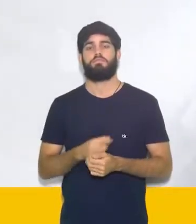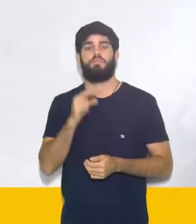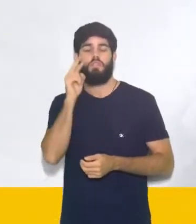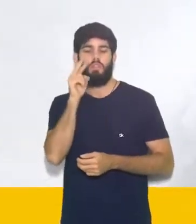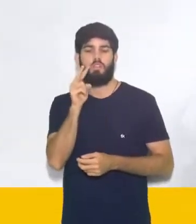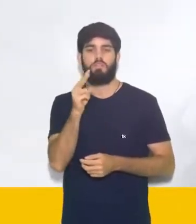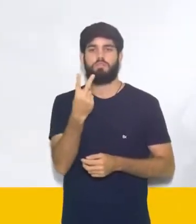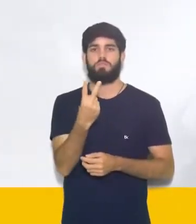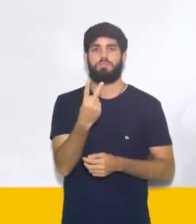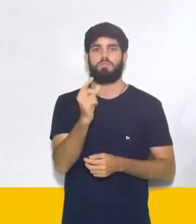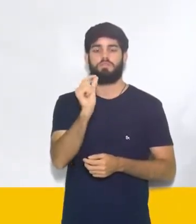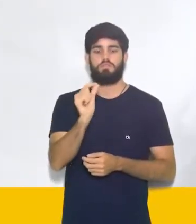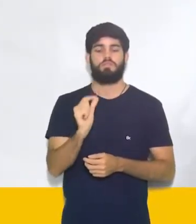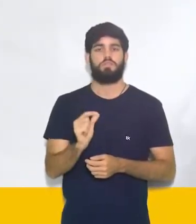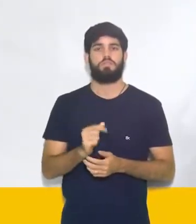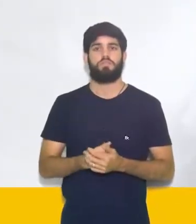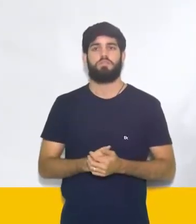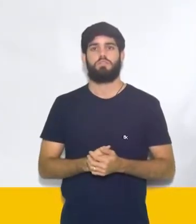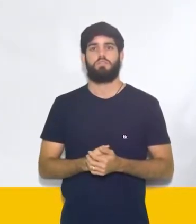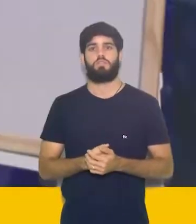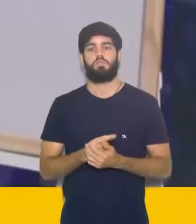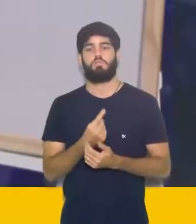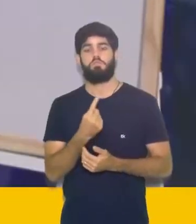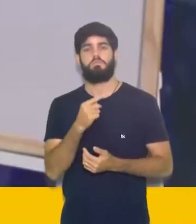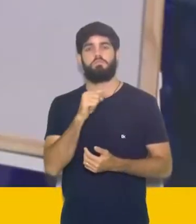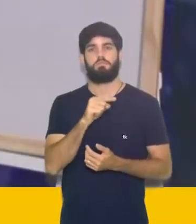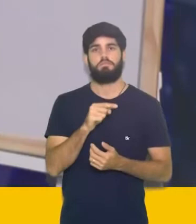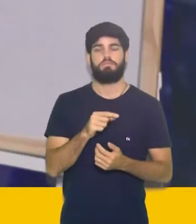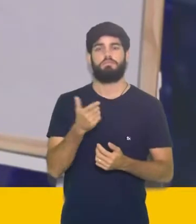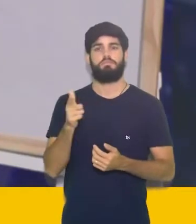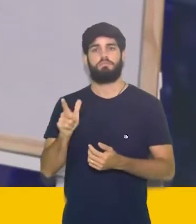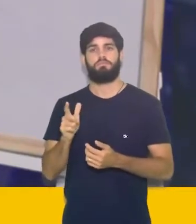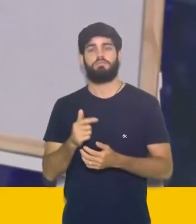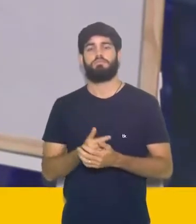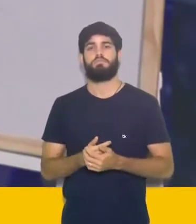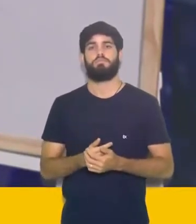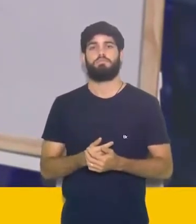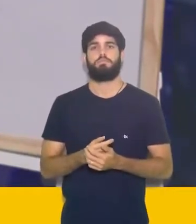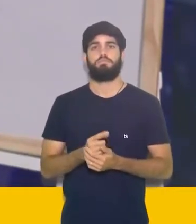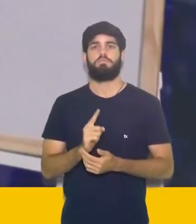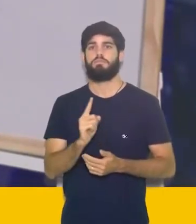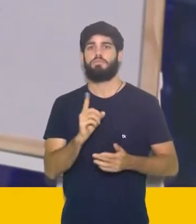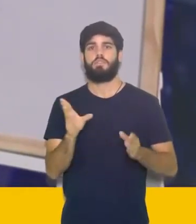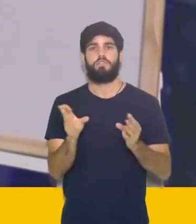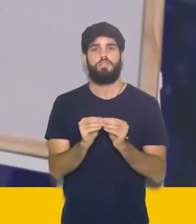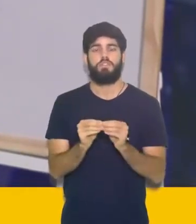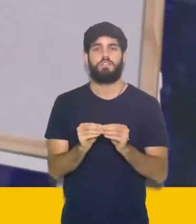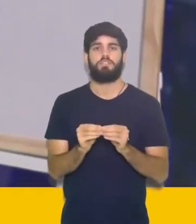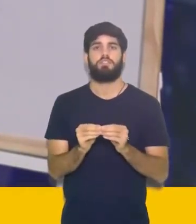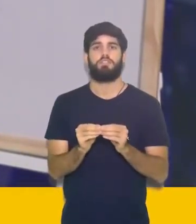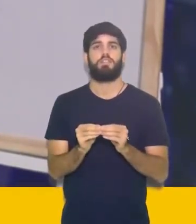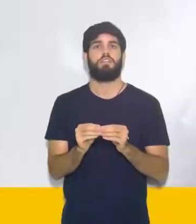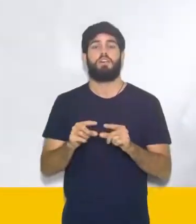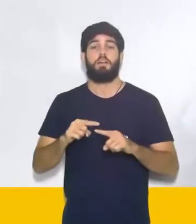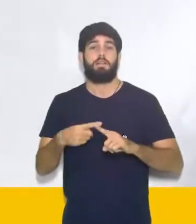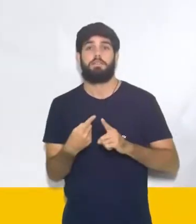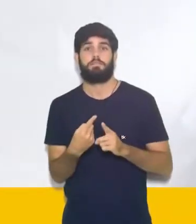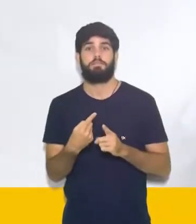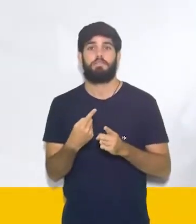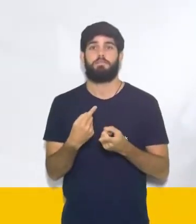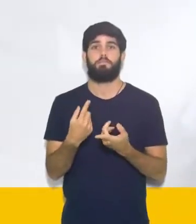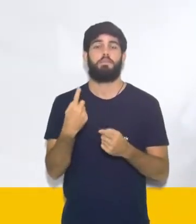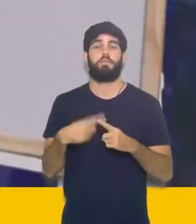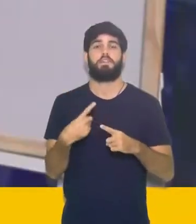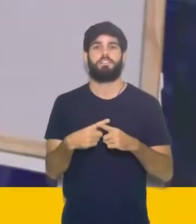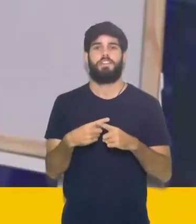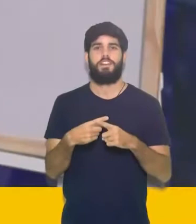como eles se posicionam, ó. Um ponto aqui, outro aqui. Não fecha. Não fecha, tem 2, mas não fecha, meu amor. Olha